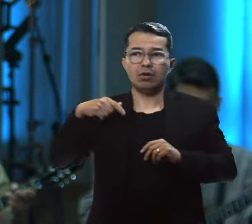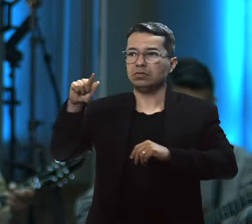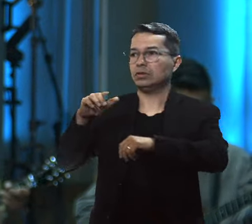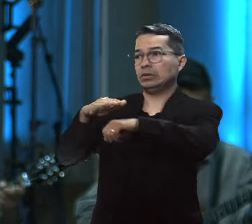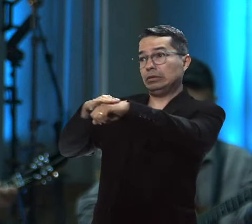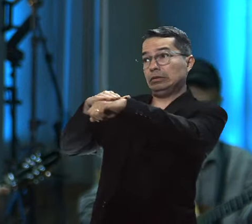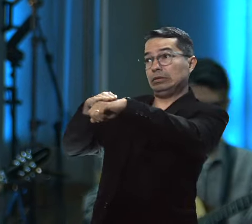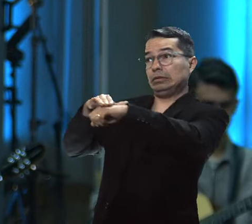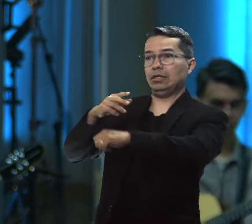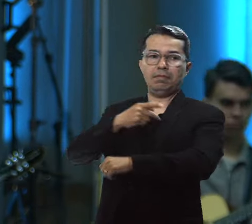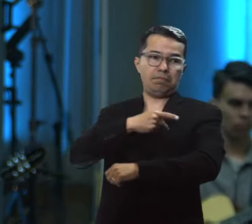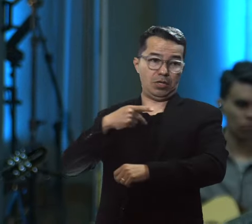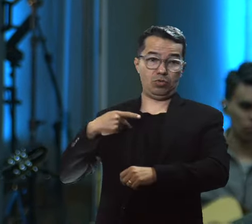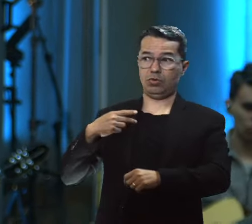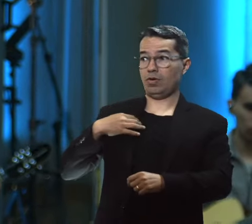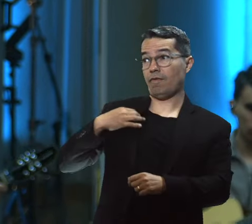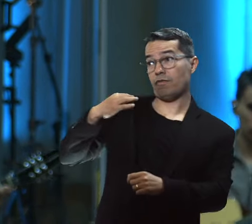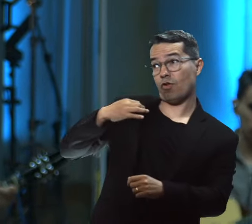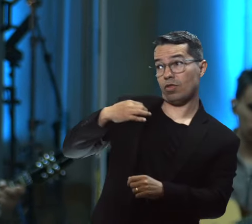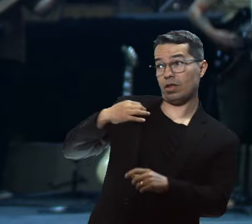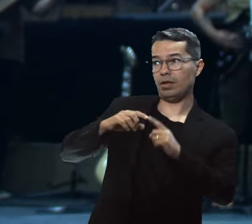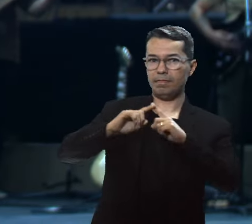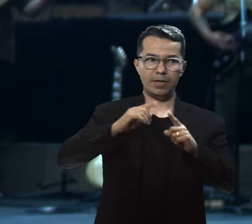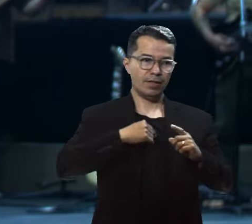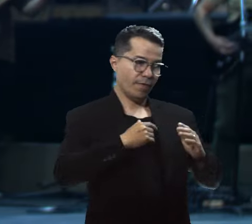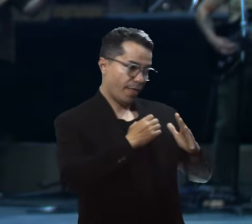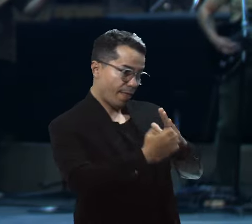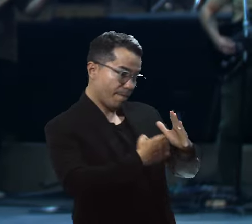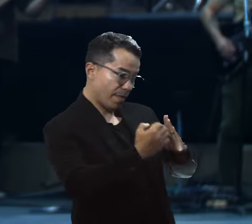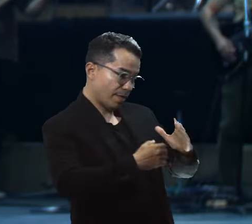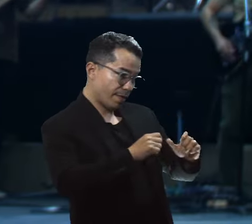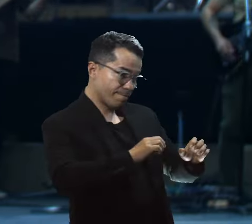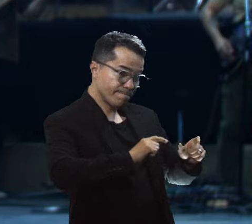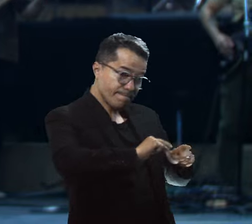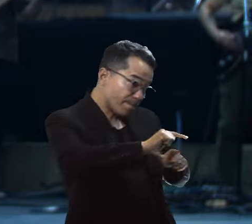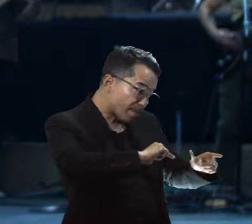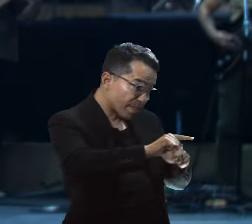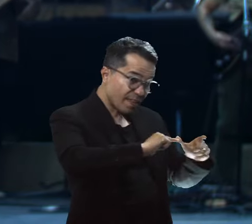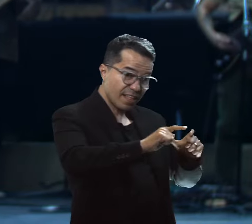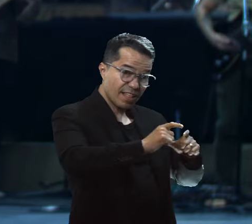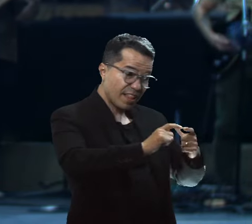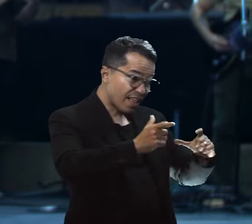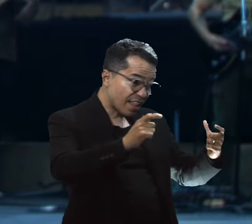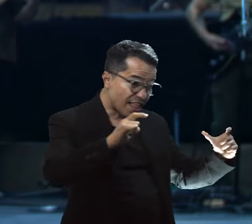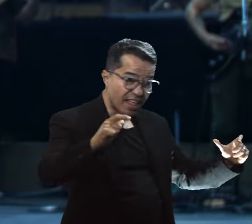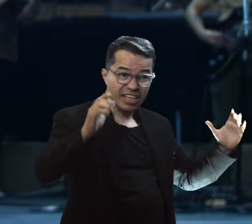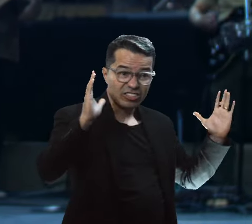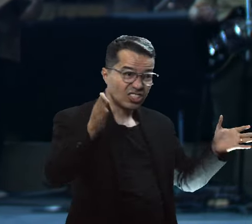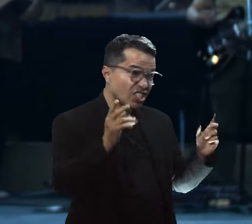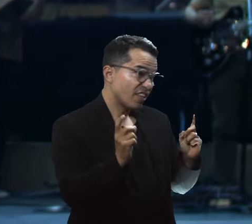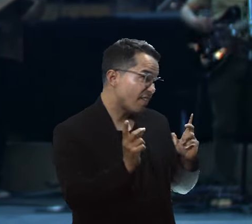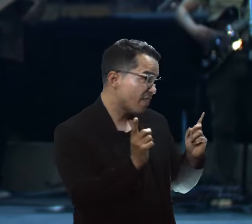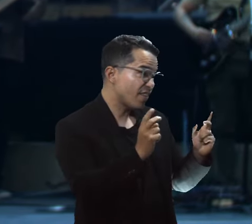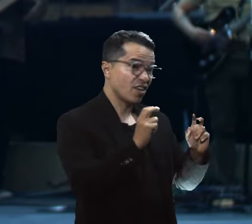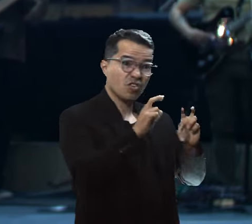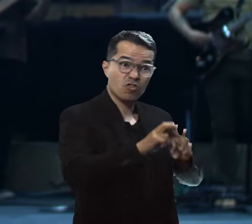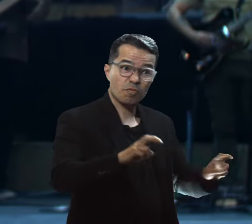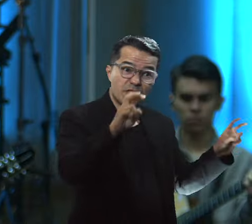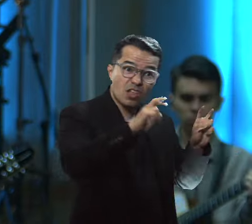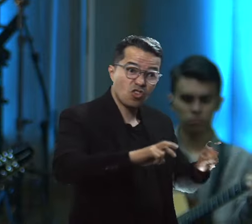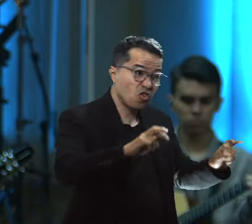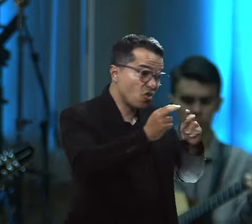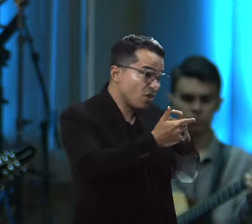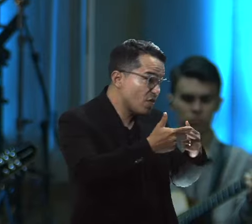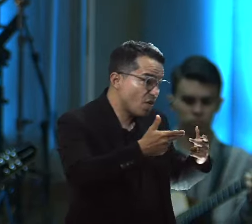servir voluntariamente, mas eu vou continuar com os serviços que eu já tenho, não vou pegar nenhum serviço